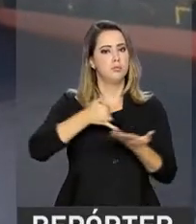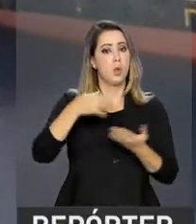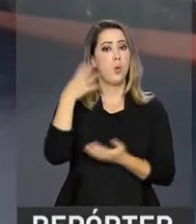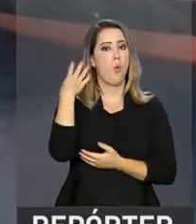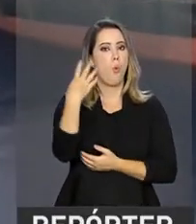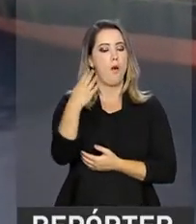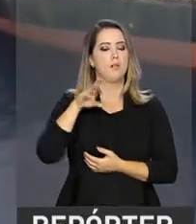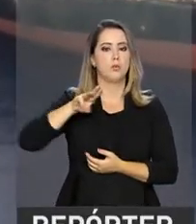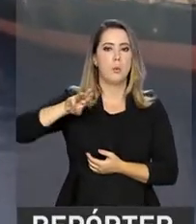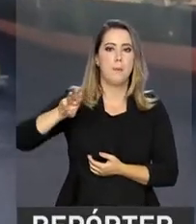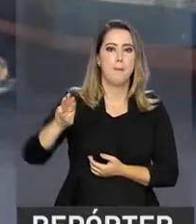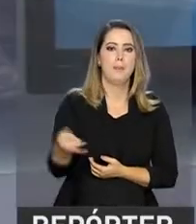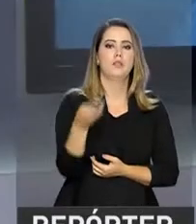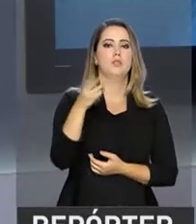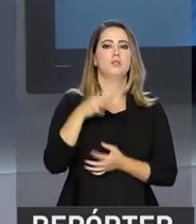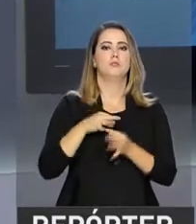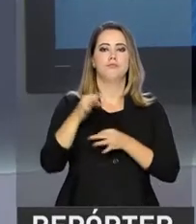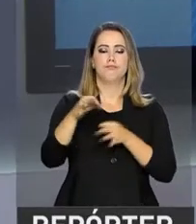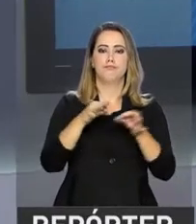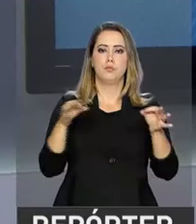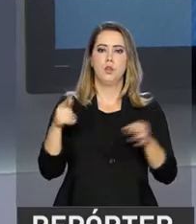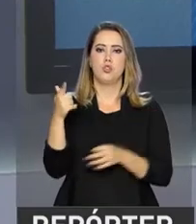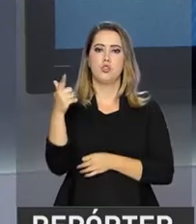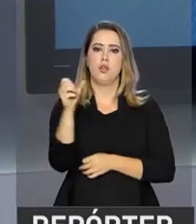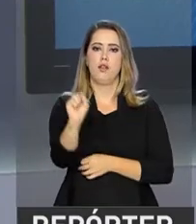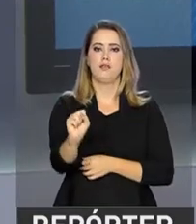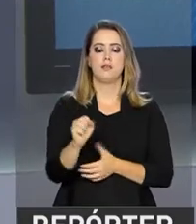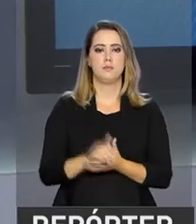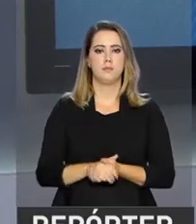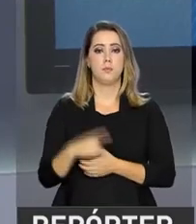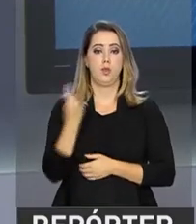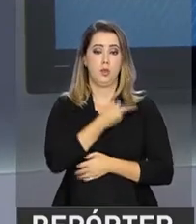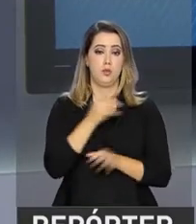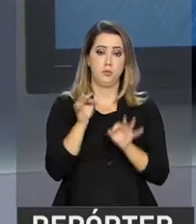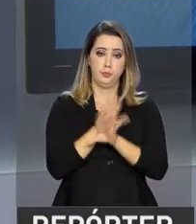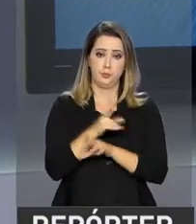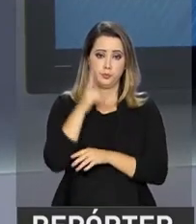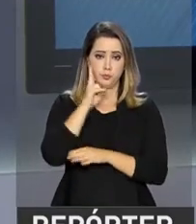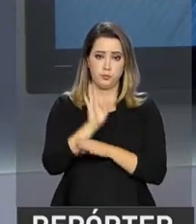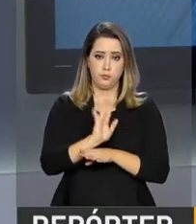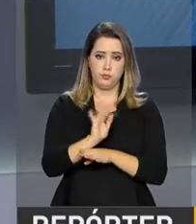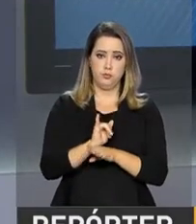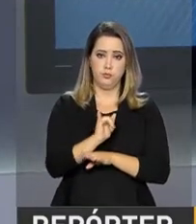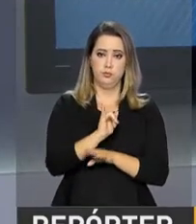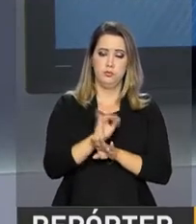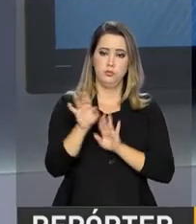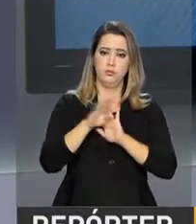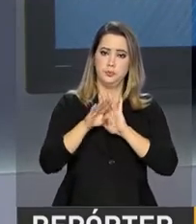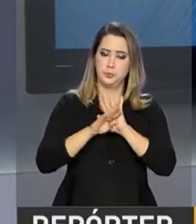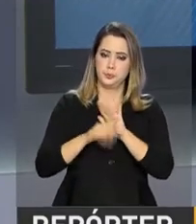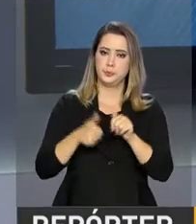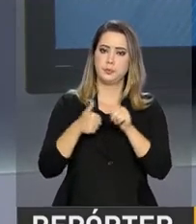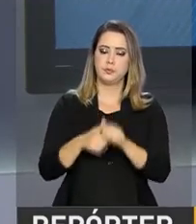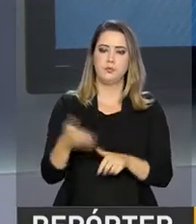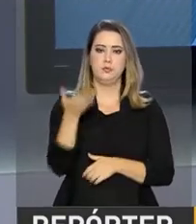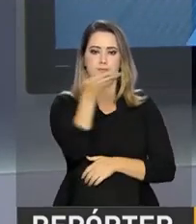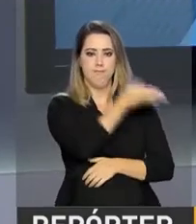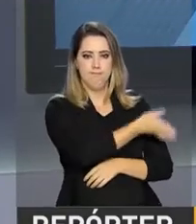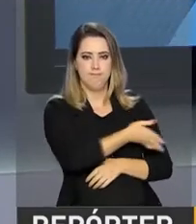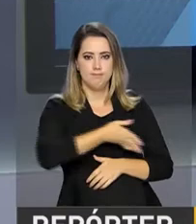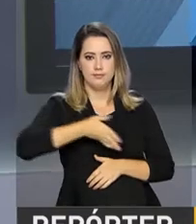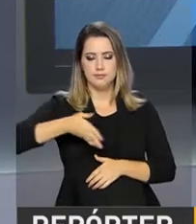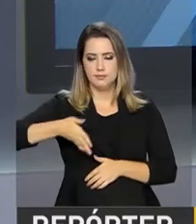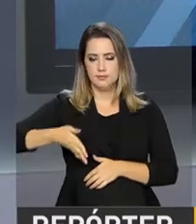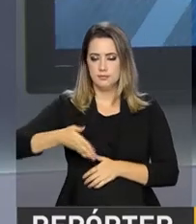cúbicos de gás nós ficamos por aqui você pode ver as reportagens no youtube e toda a nossa programação também